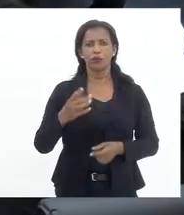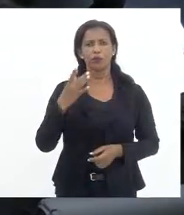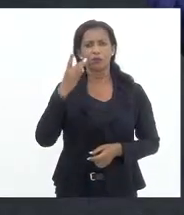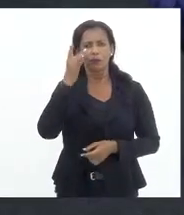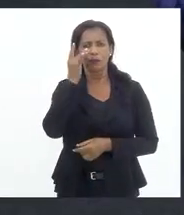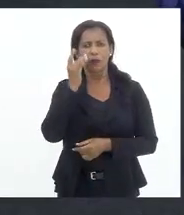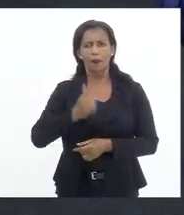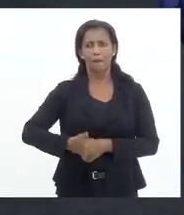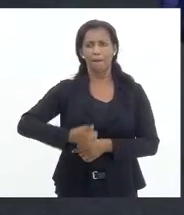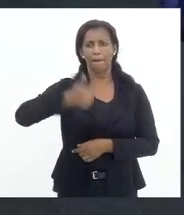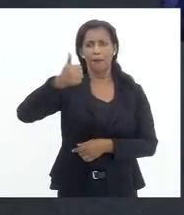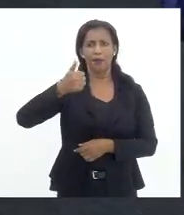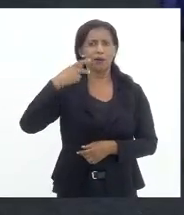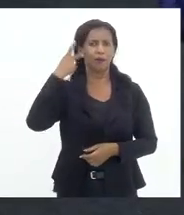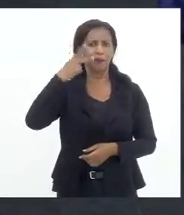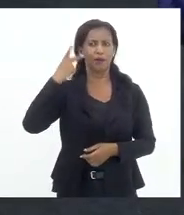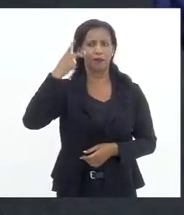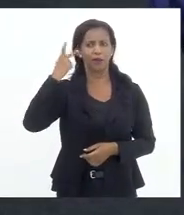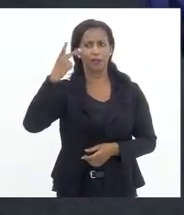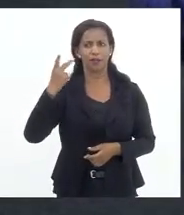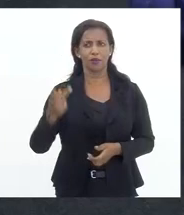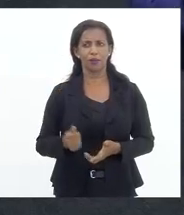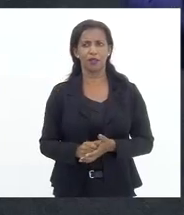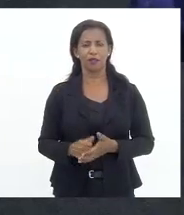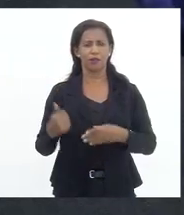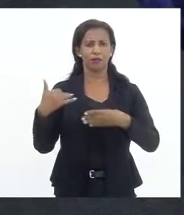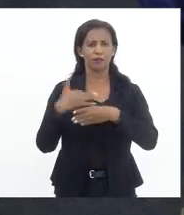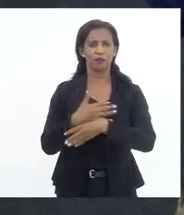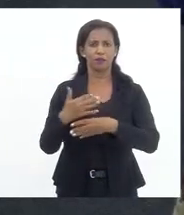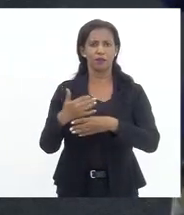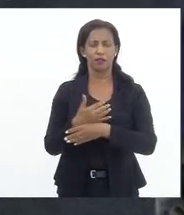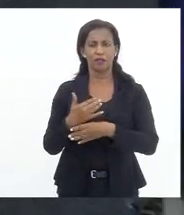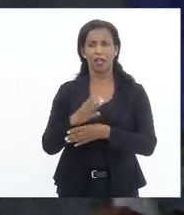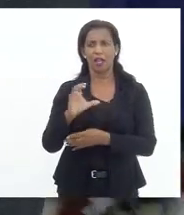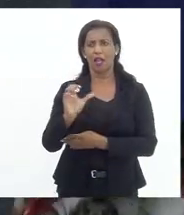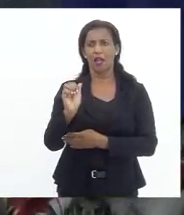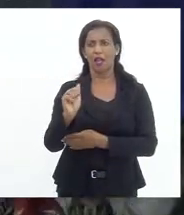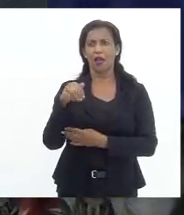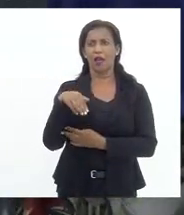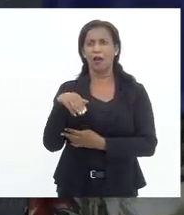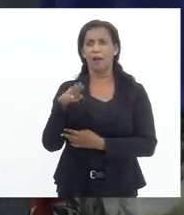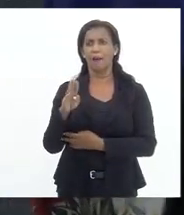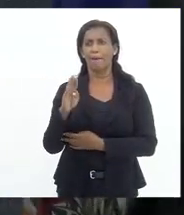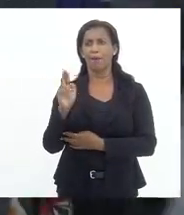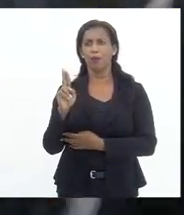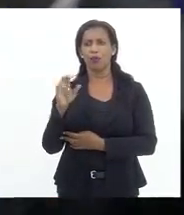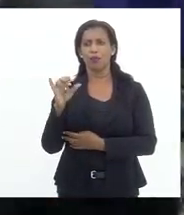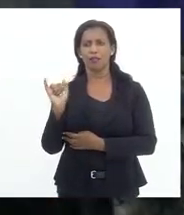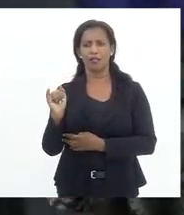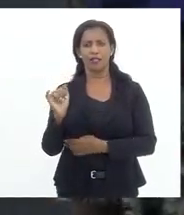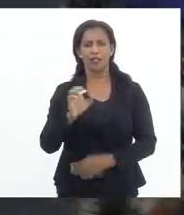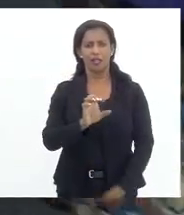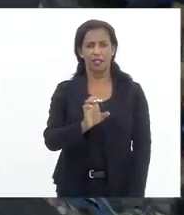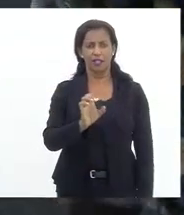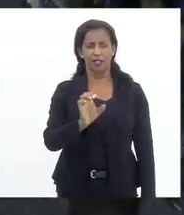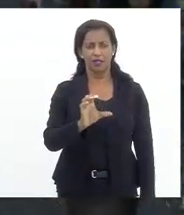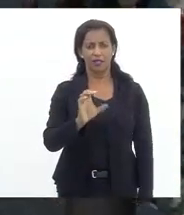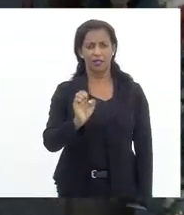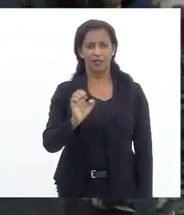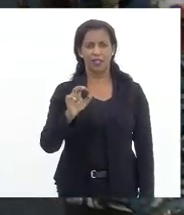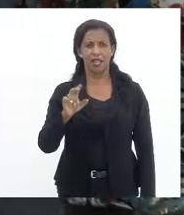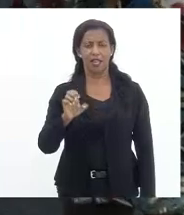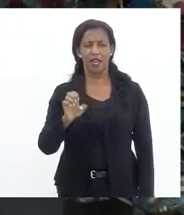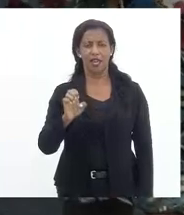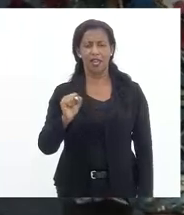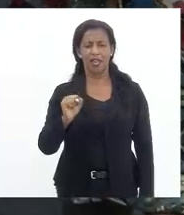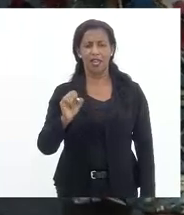do melhor parlamentar da cidade de Cambuci. Cezinha está presente aqui no nosso plenário. Gostaria de